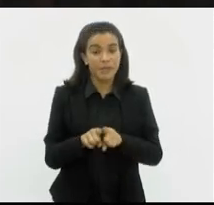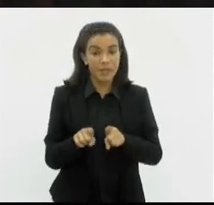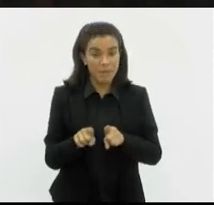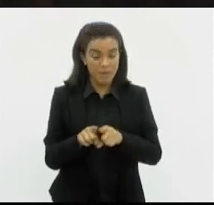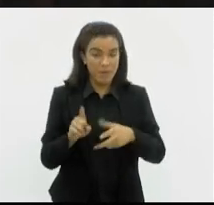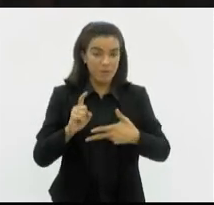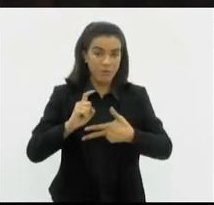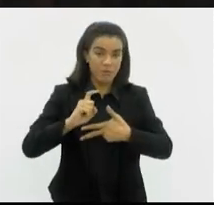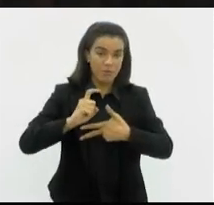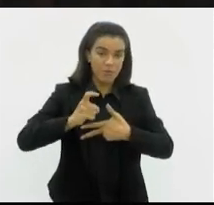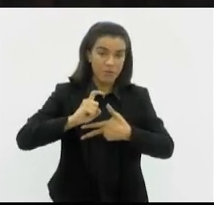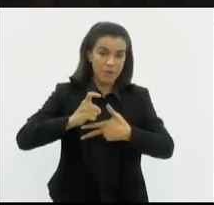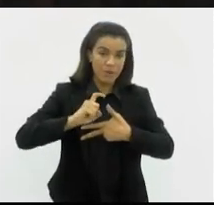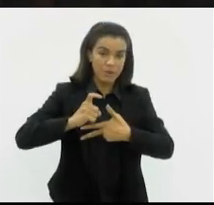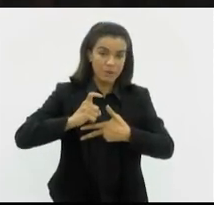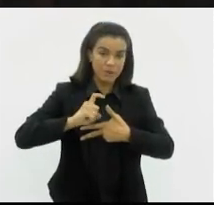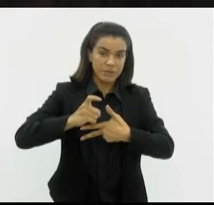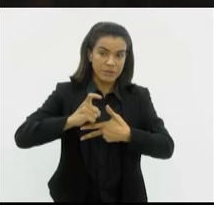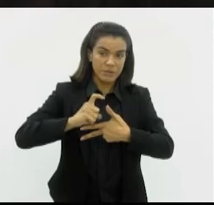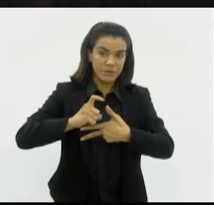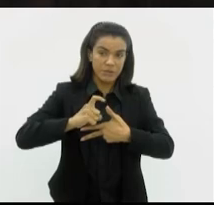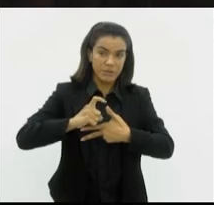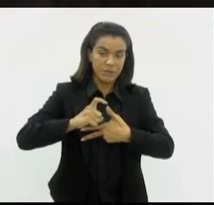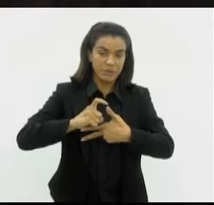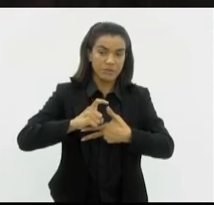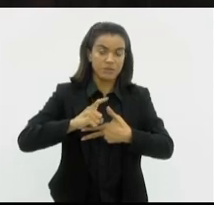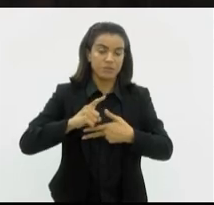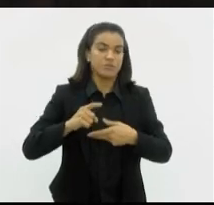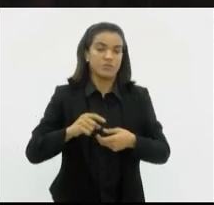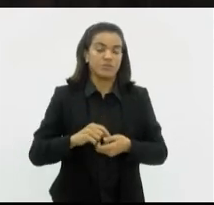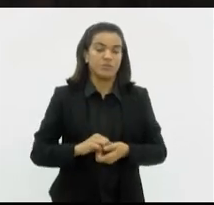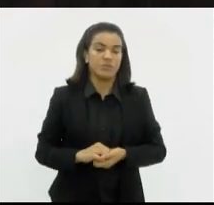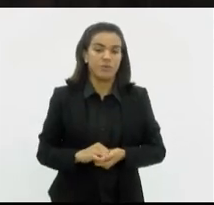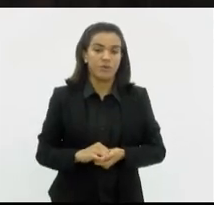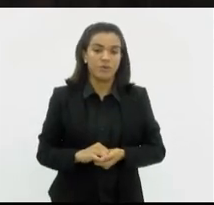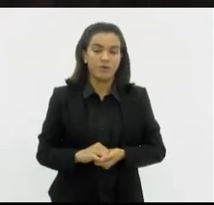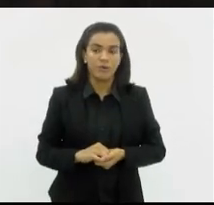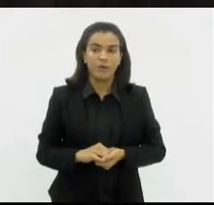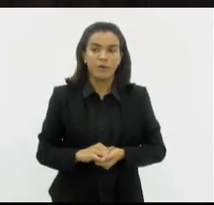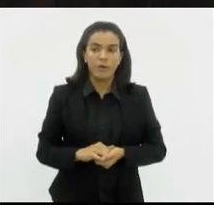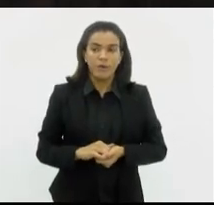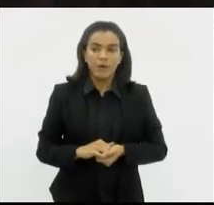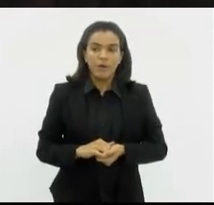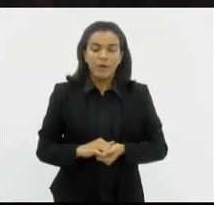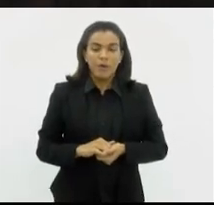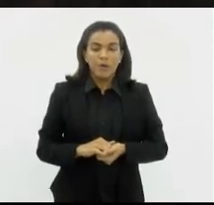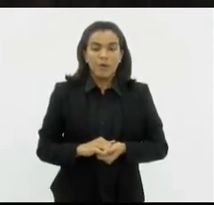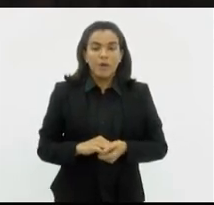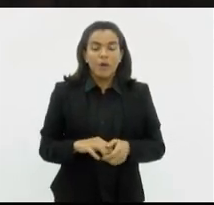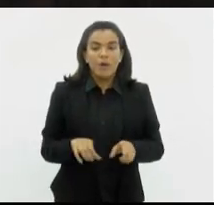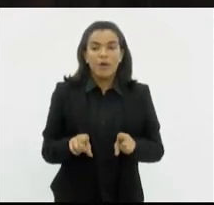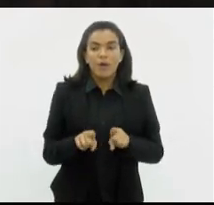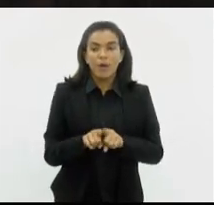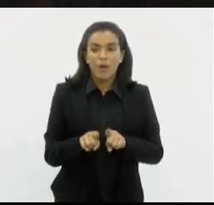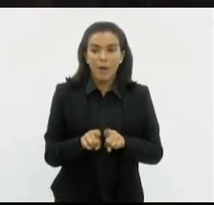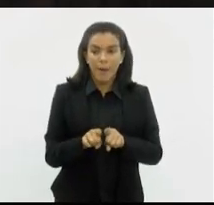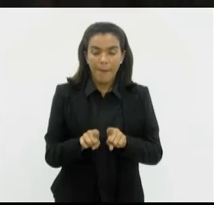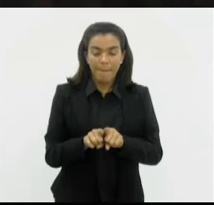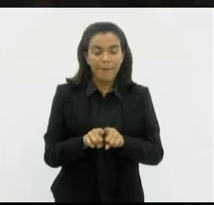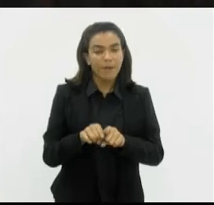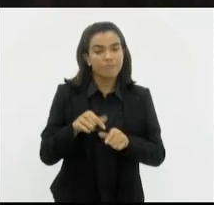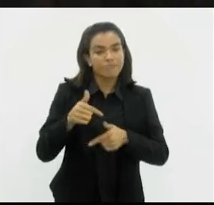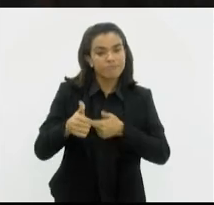Executivo, além da luta que faz para diminuir o serviço da